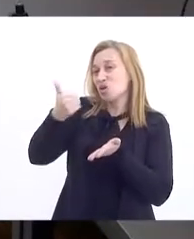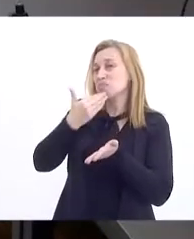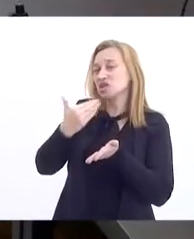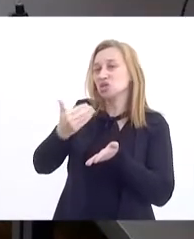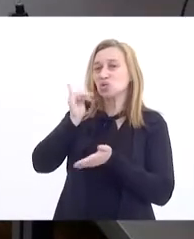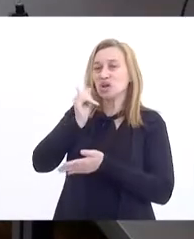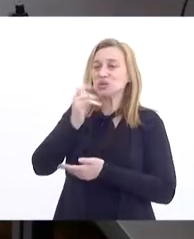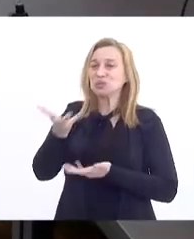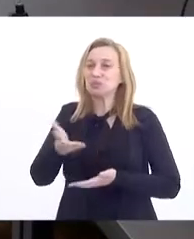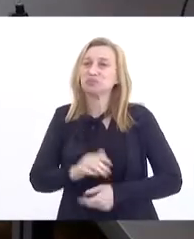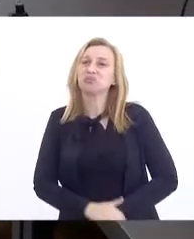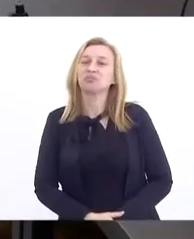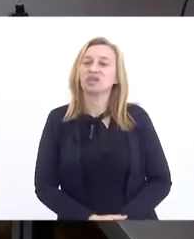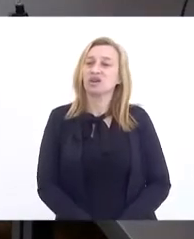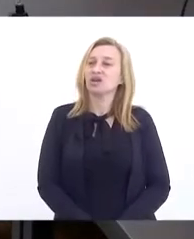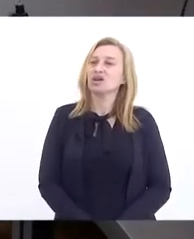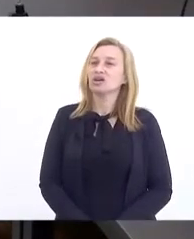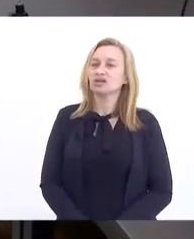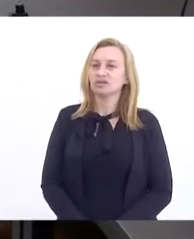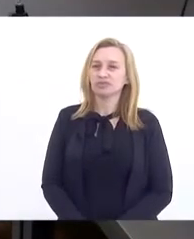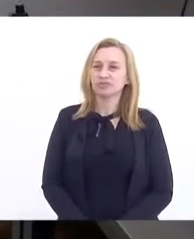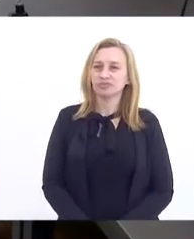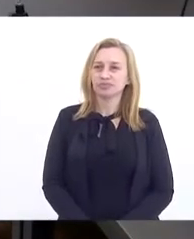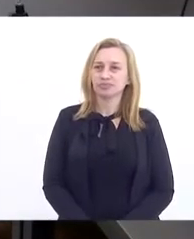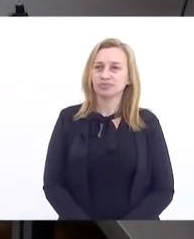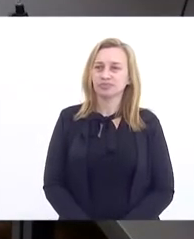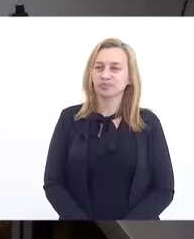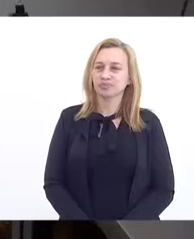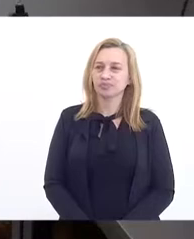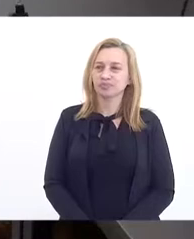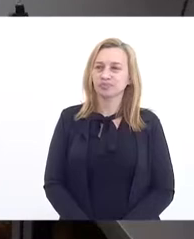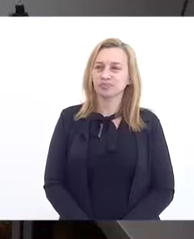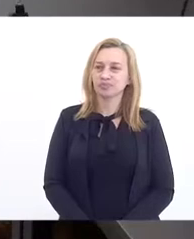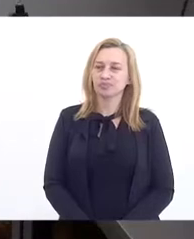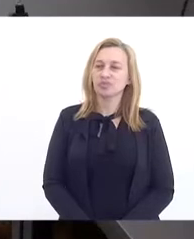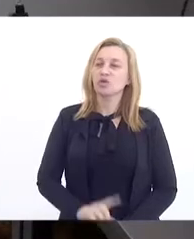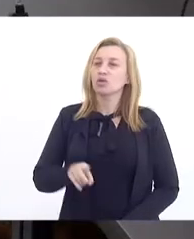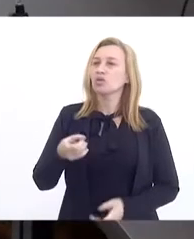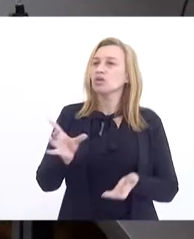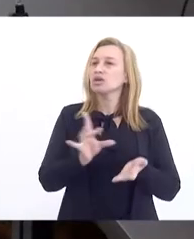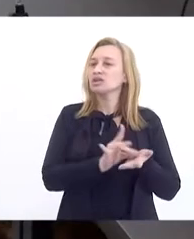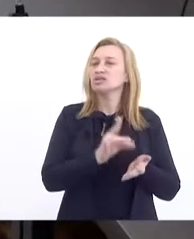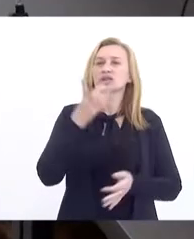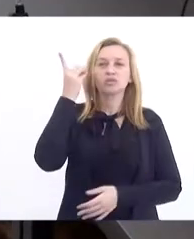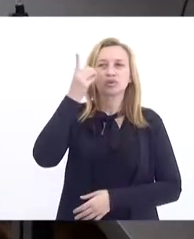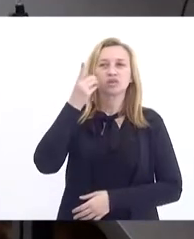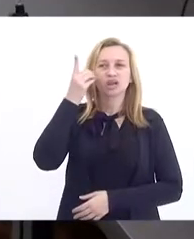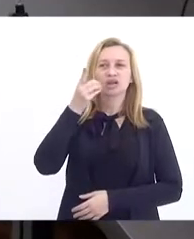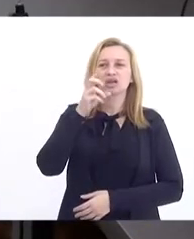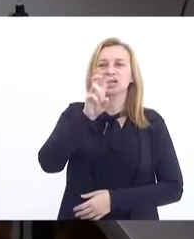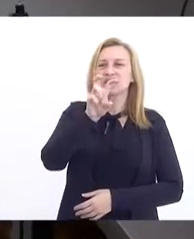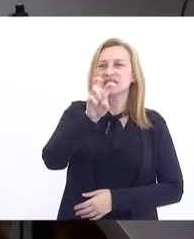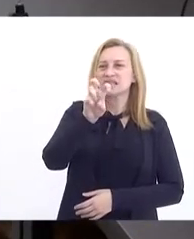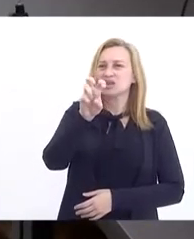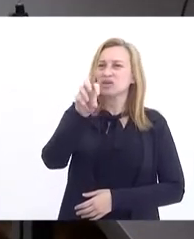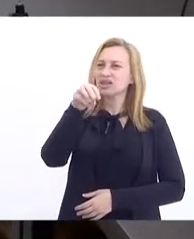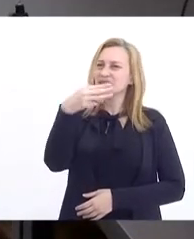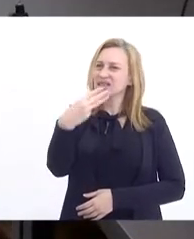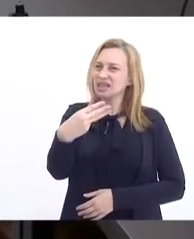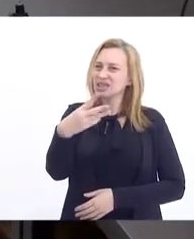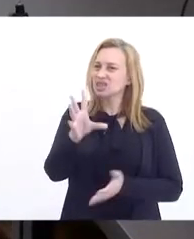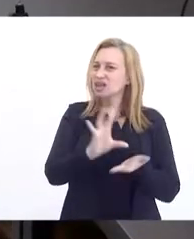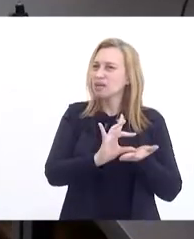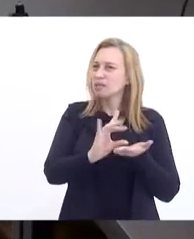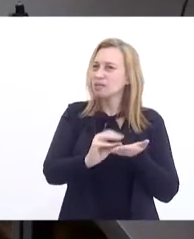relator. 15. Ou anexação, deputado Luiz Paulo, ao item 53 da pauta, que é